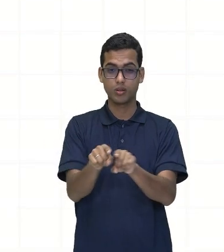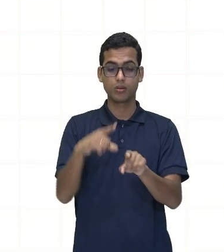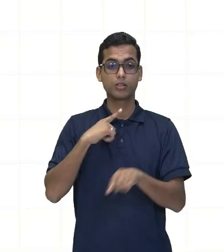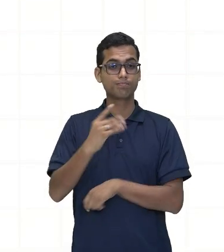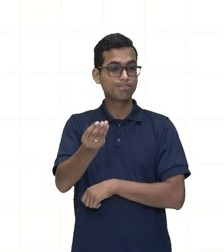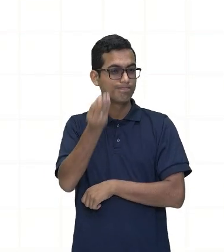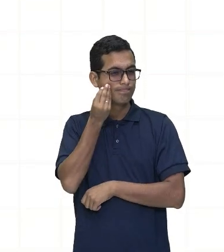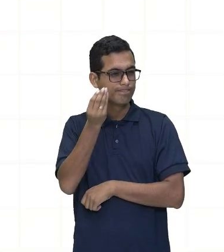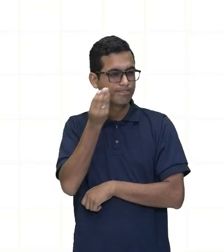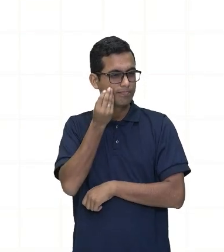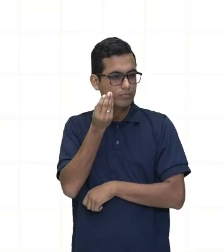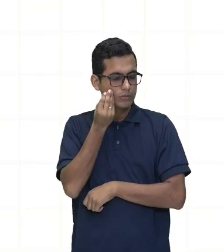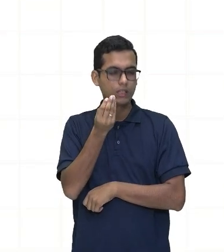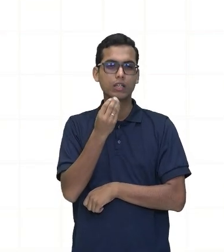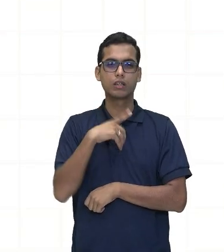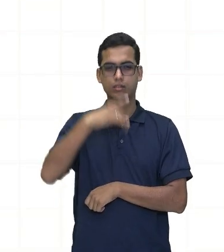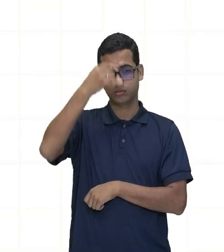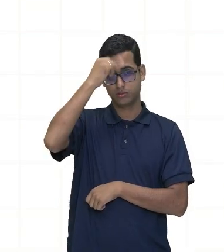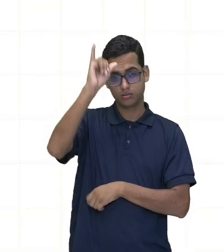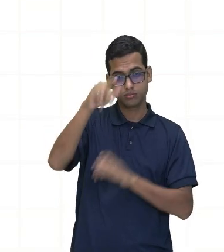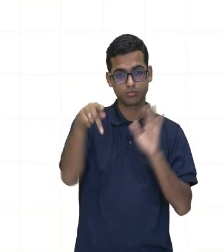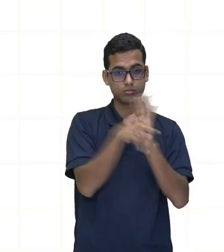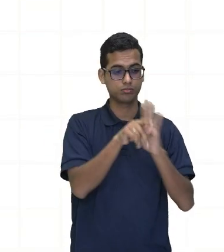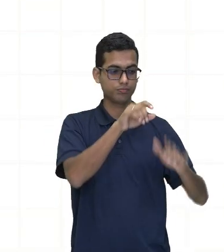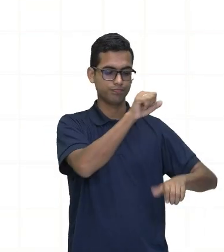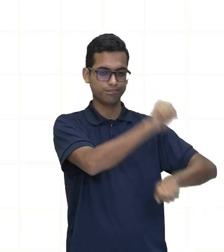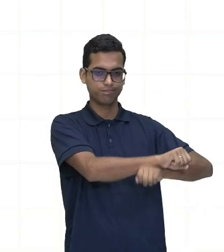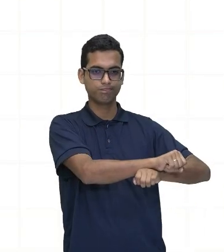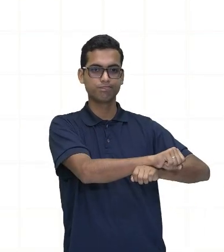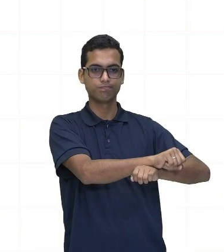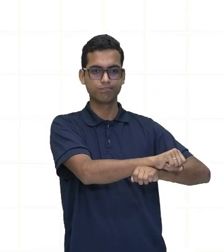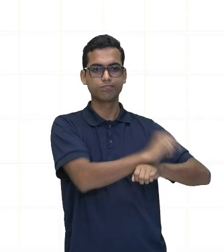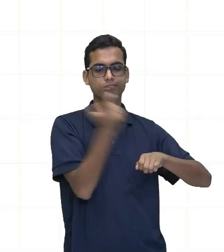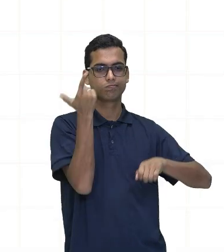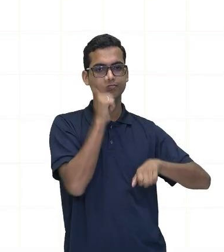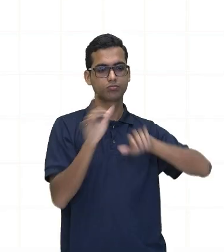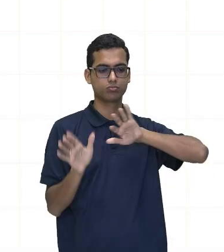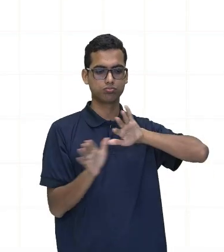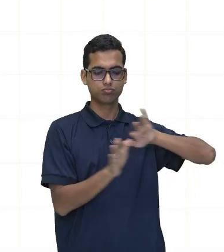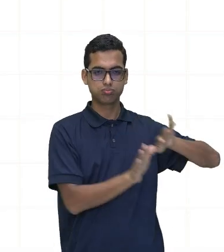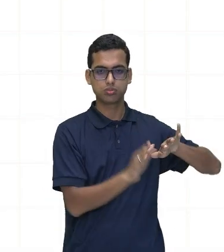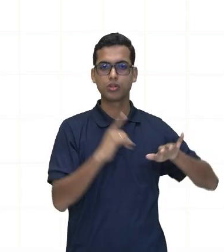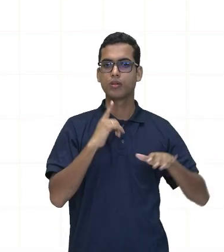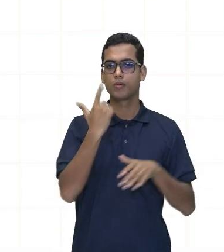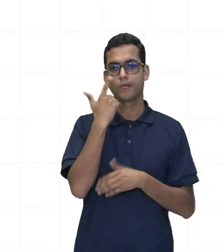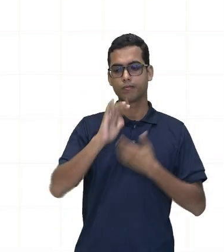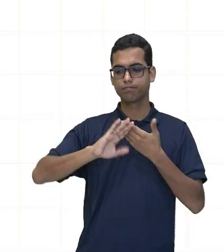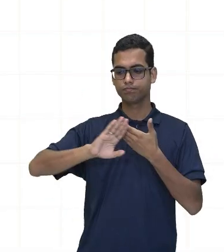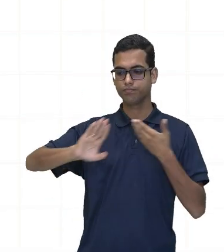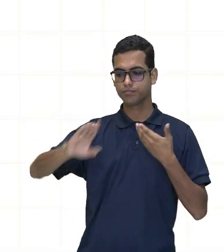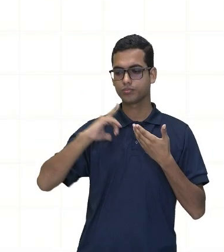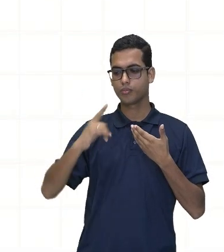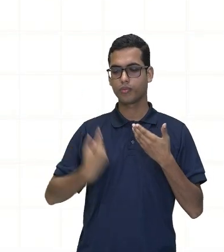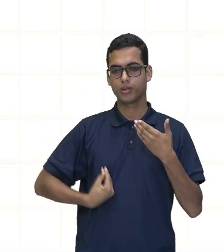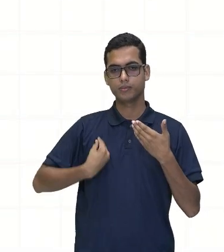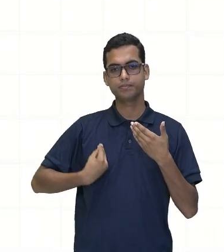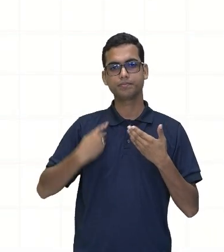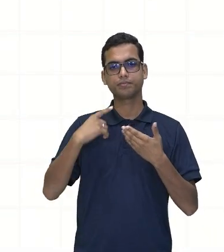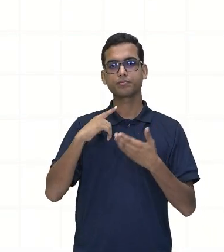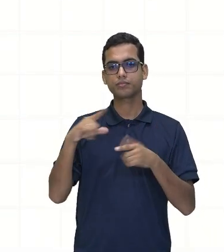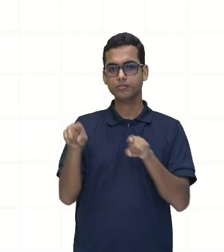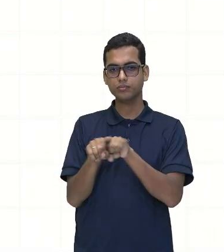de 6.000 comunidades quilombolas, gente, no território brasileiro, tá bom? E aí nós